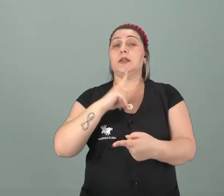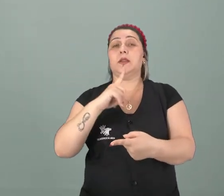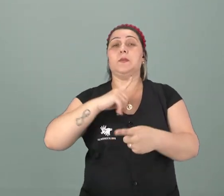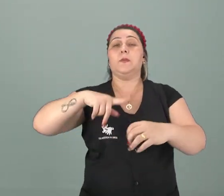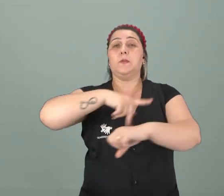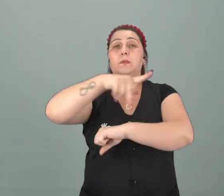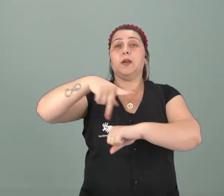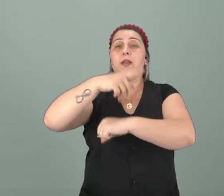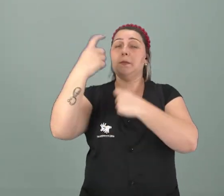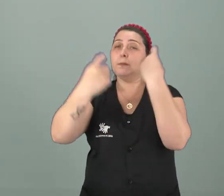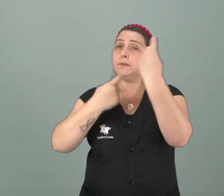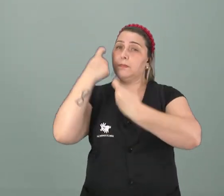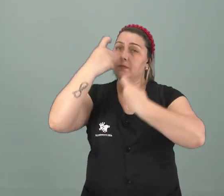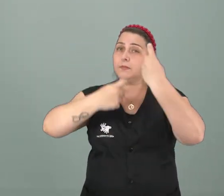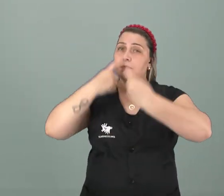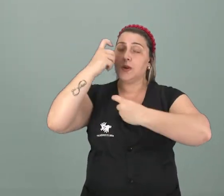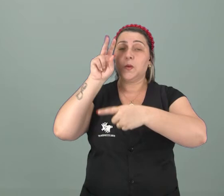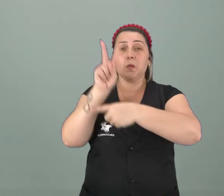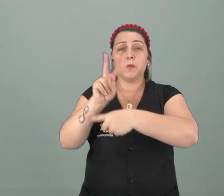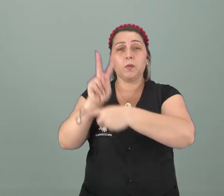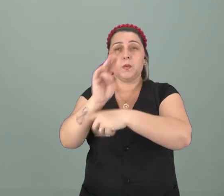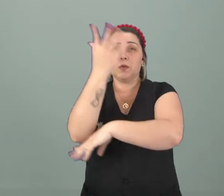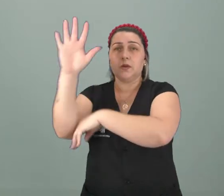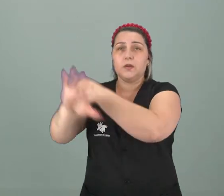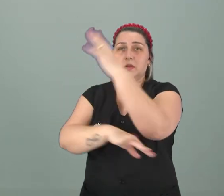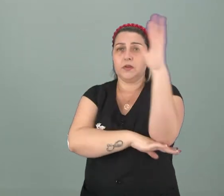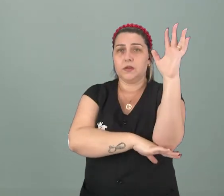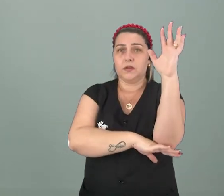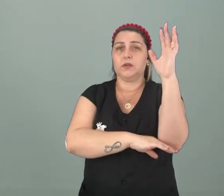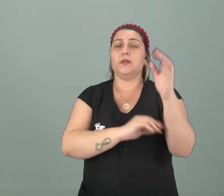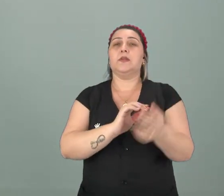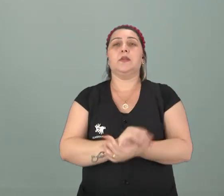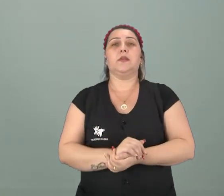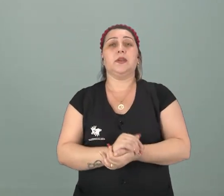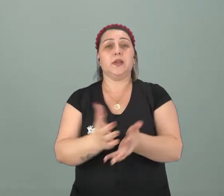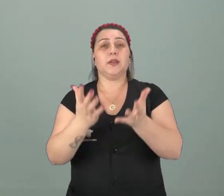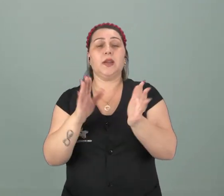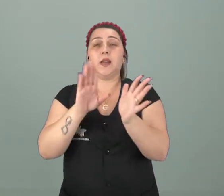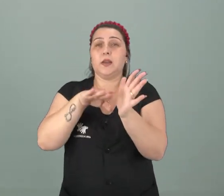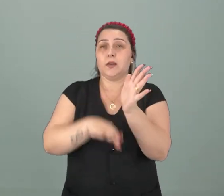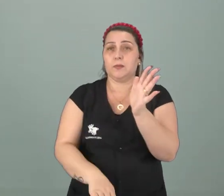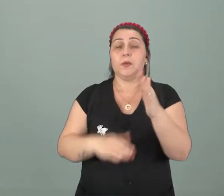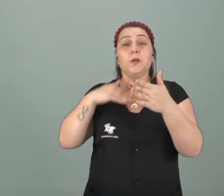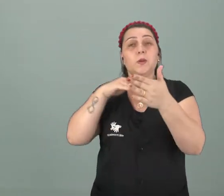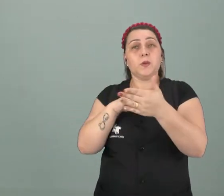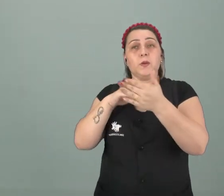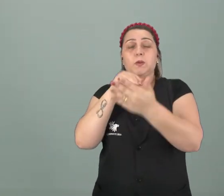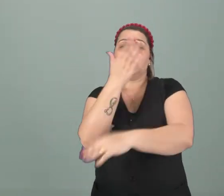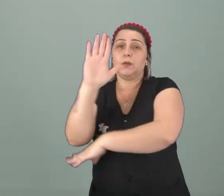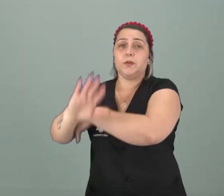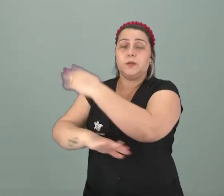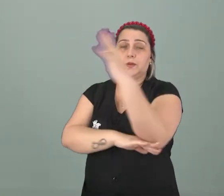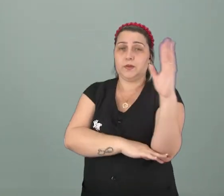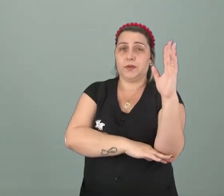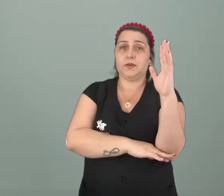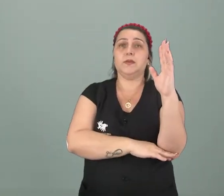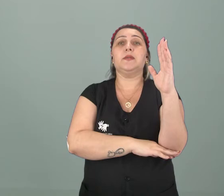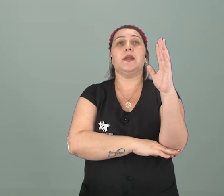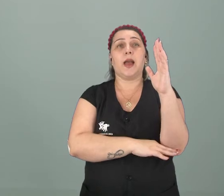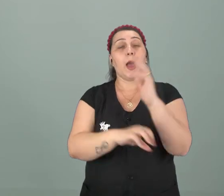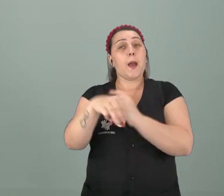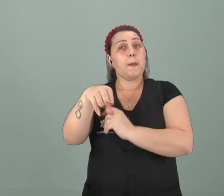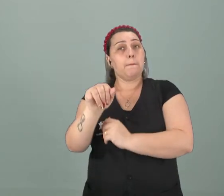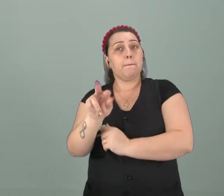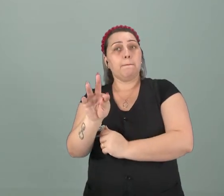para um país que esteja preocupado em preservar o seu meio ambiente, né, e queira aí diminuir os impactos ambientais, é adotar uma